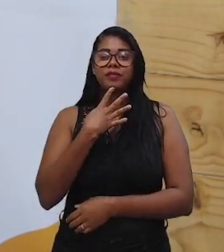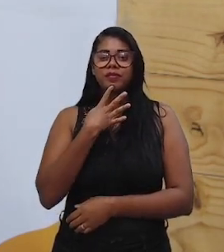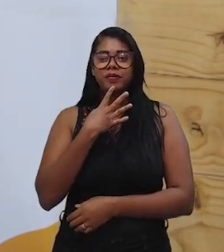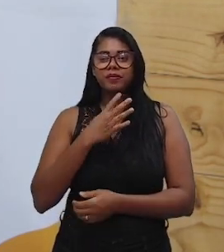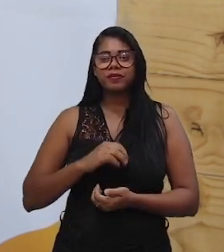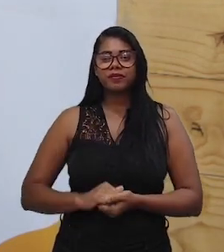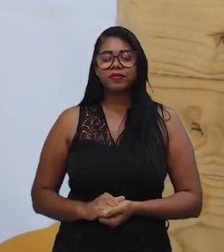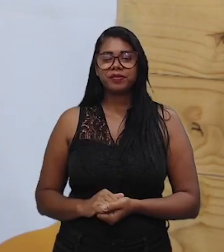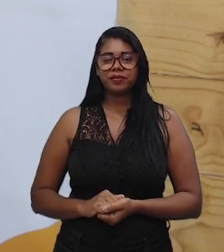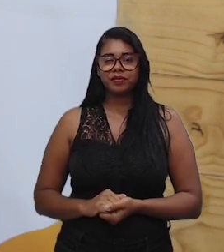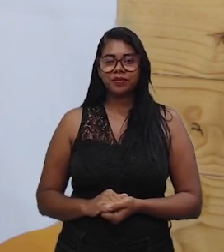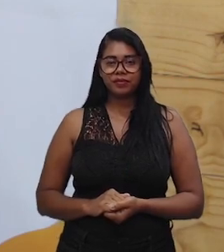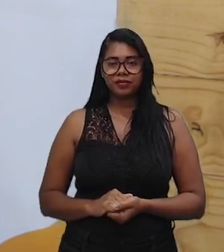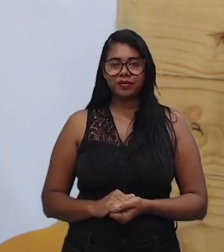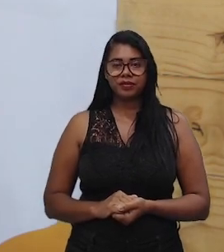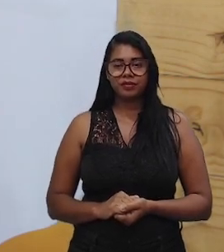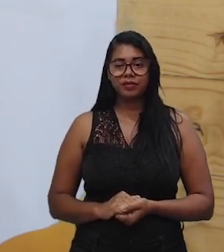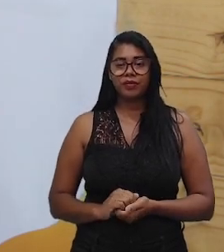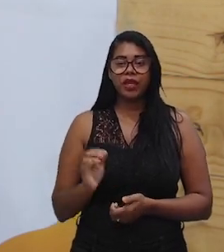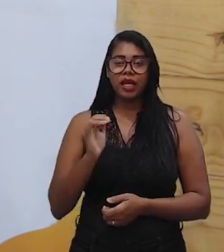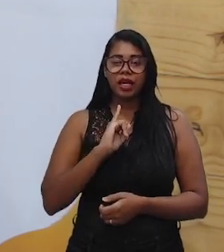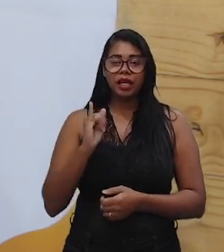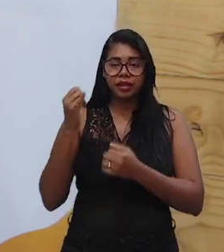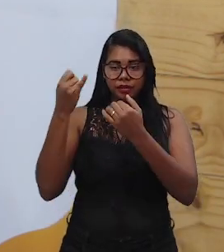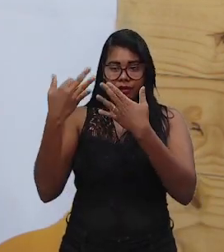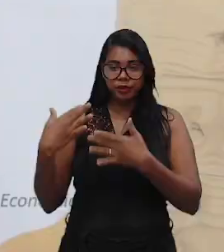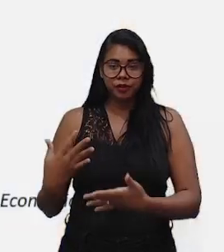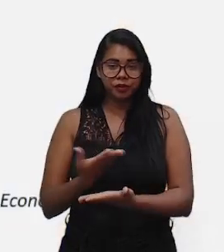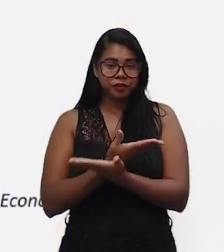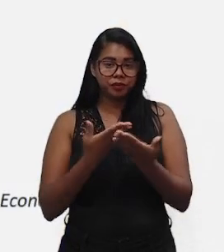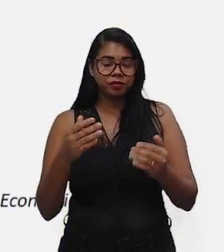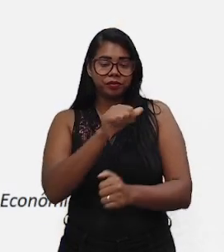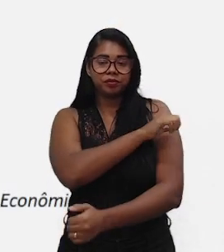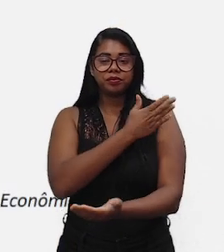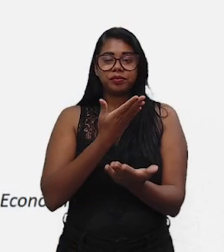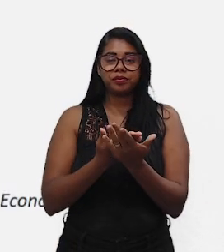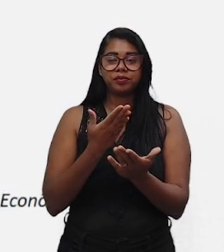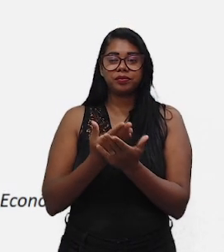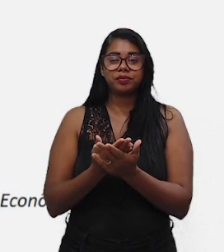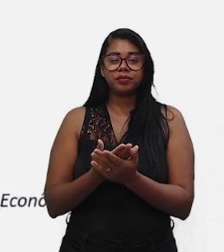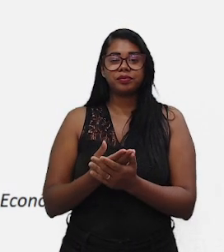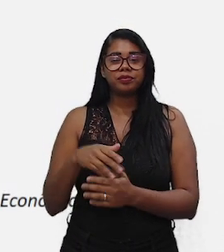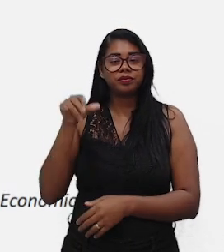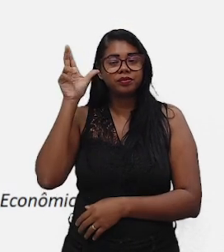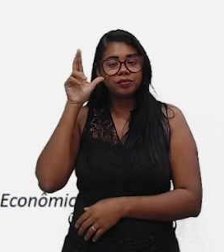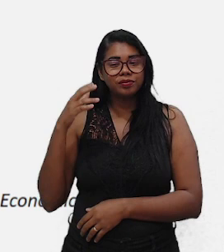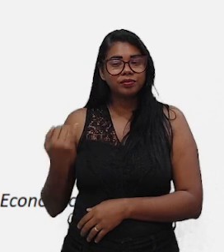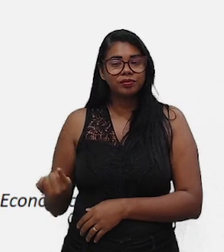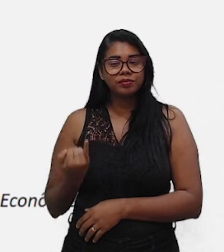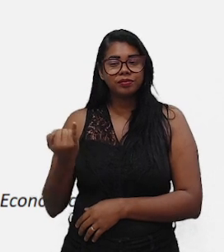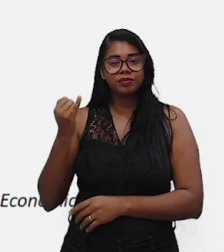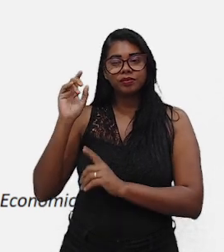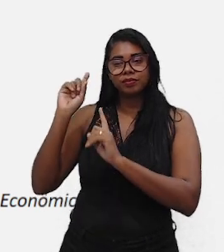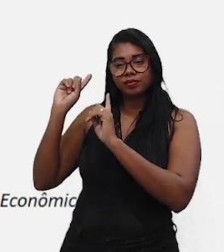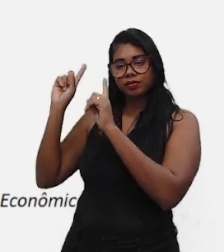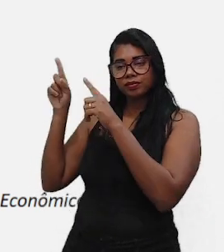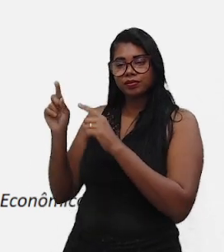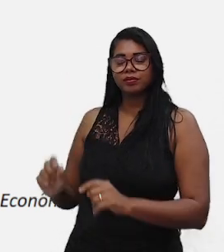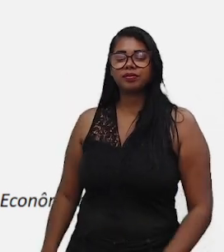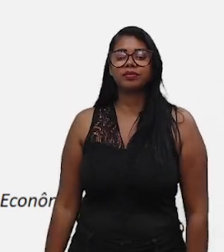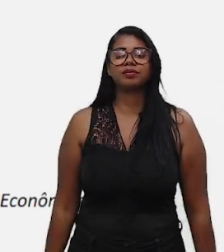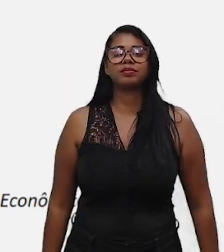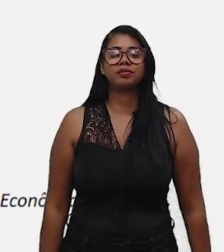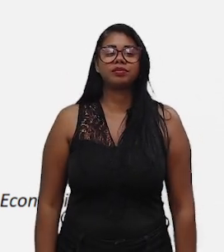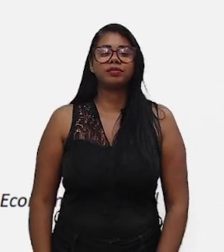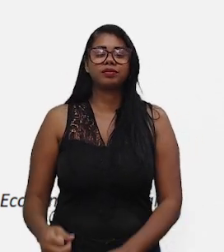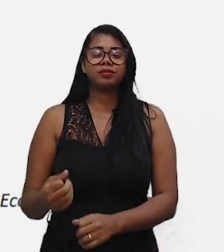Concorda comigo? E aí eu trago para você algo interessante. Existe o Fórum Econômico